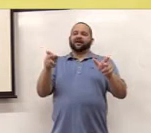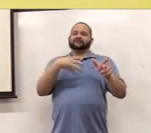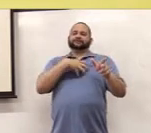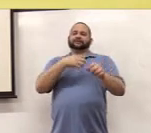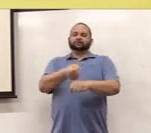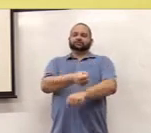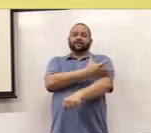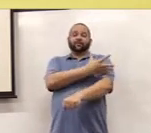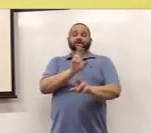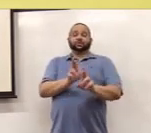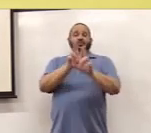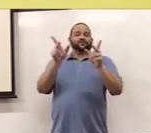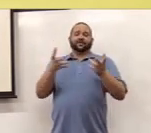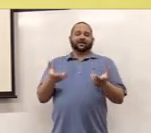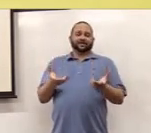emoção.